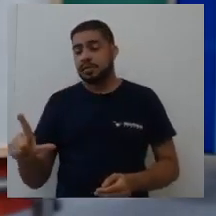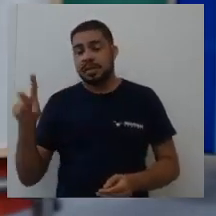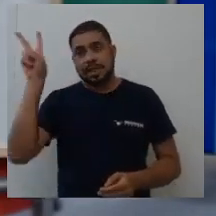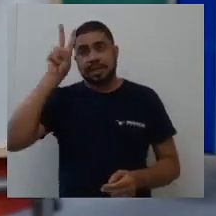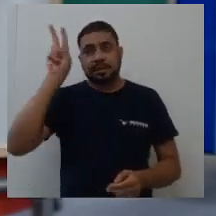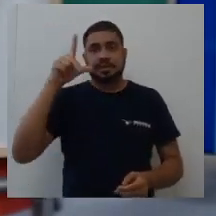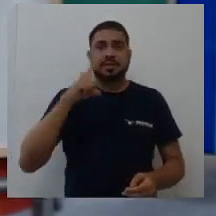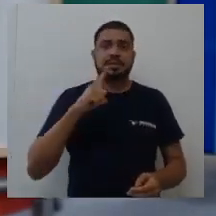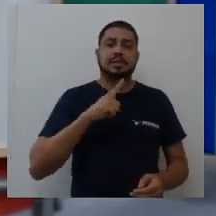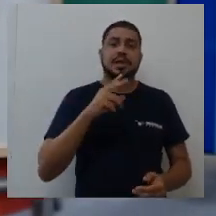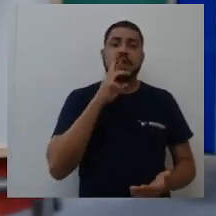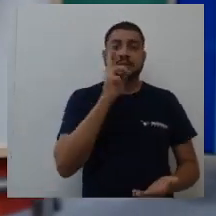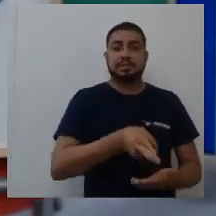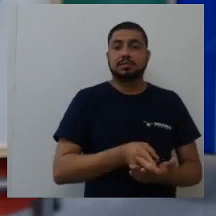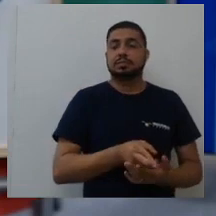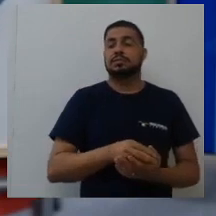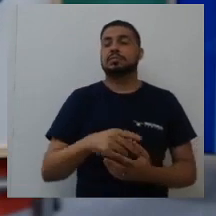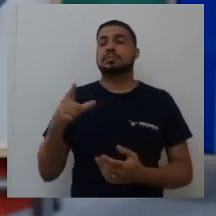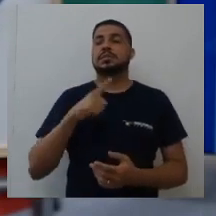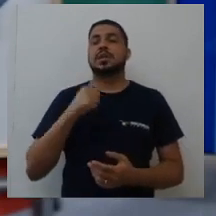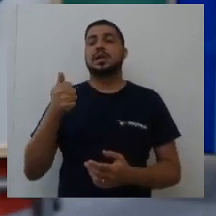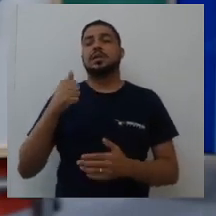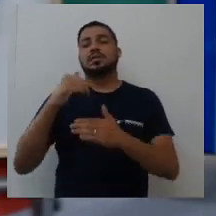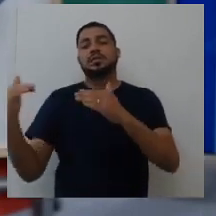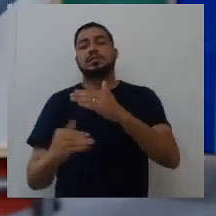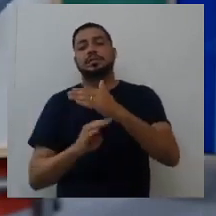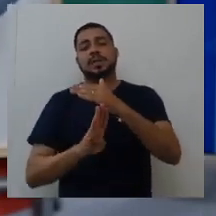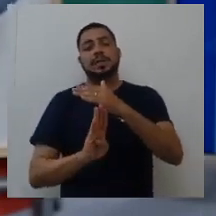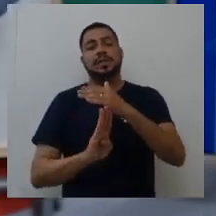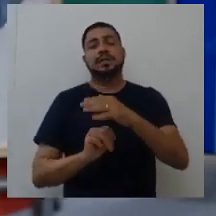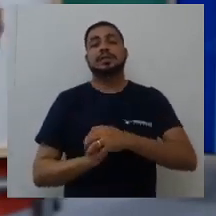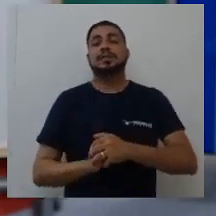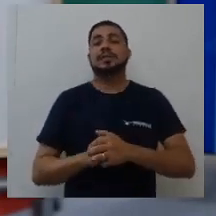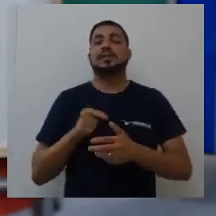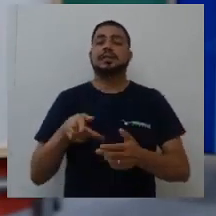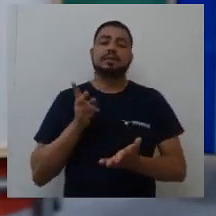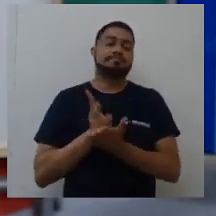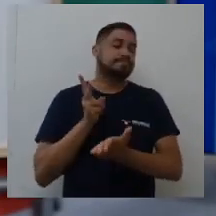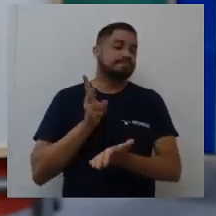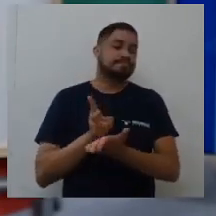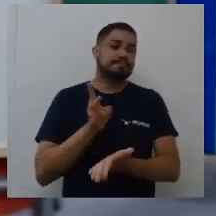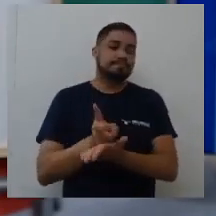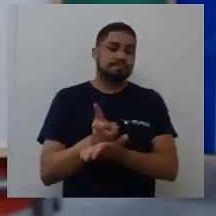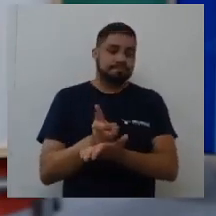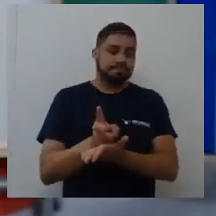tenho a razão de inteiros A sobre B, e esse B aqui sempre,